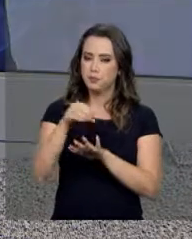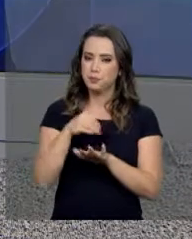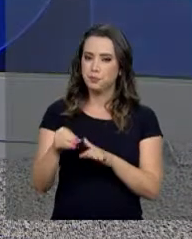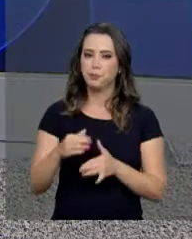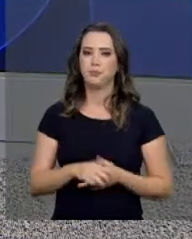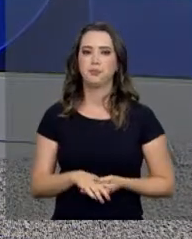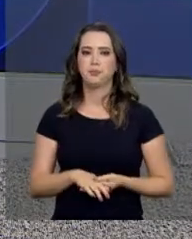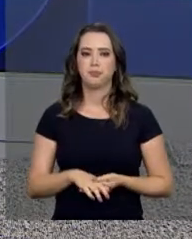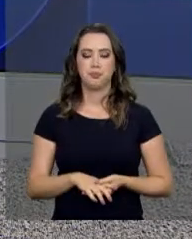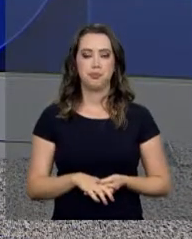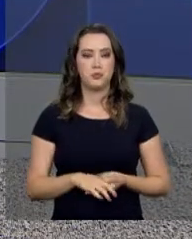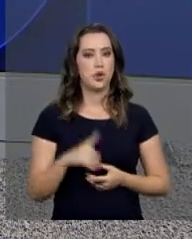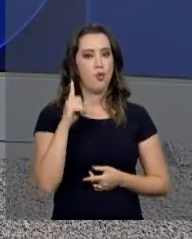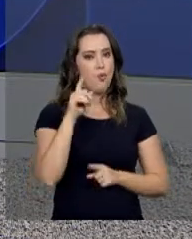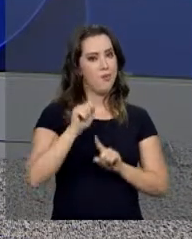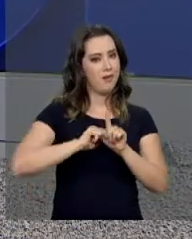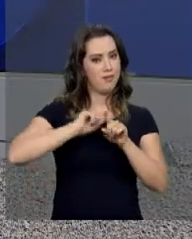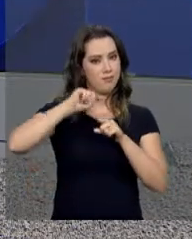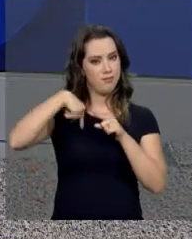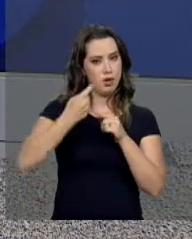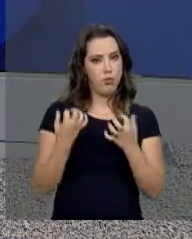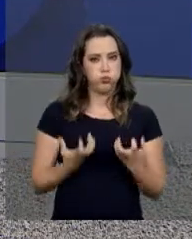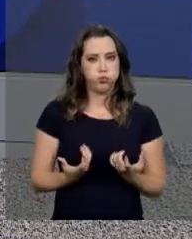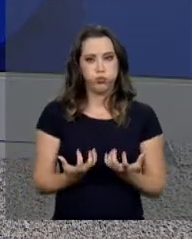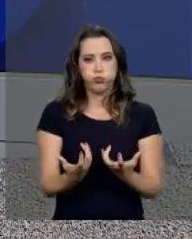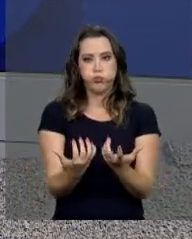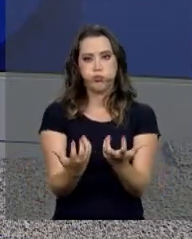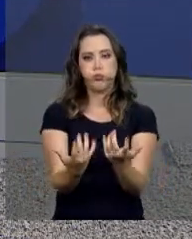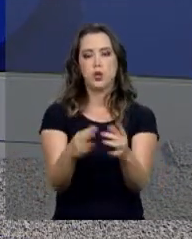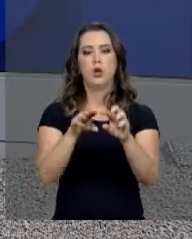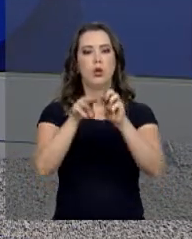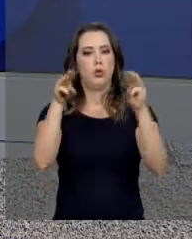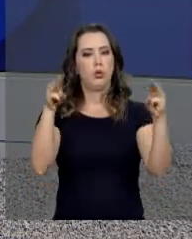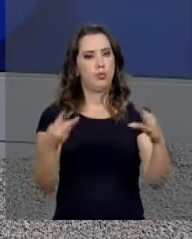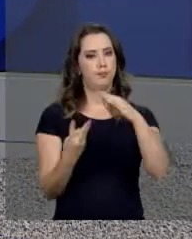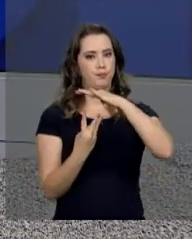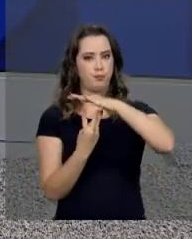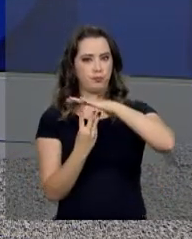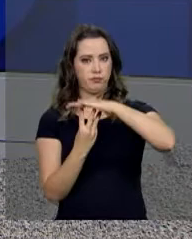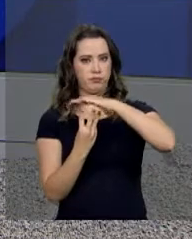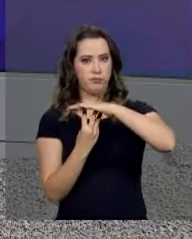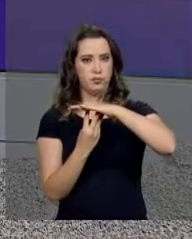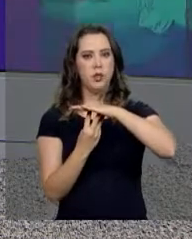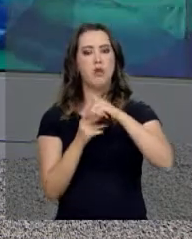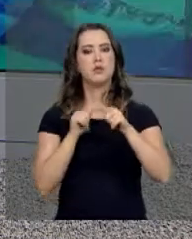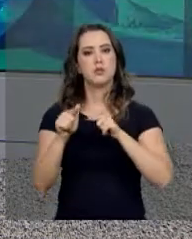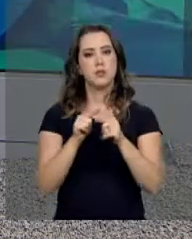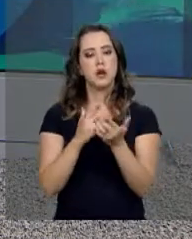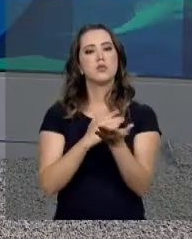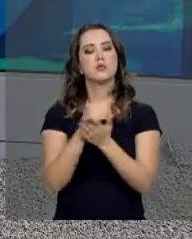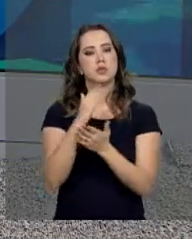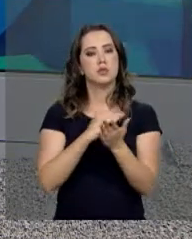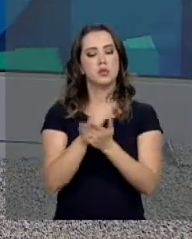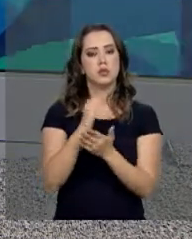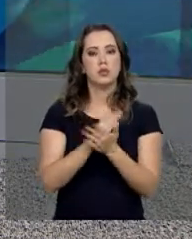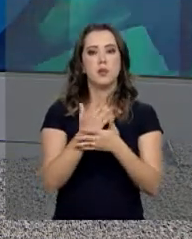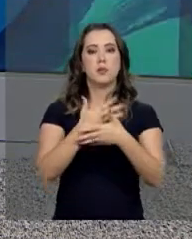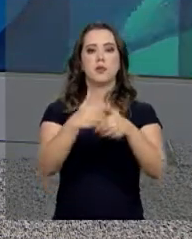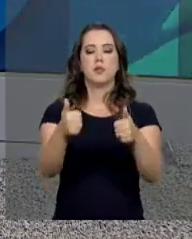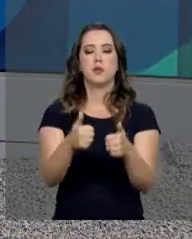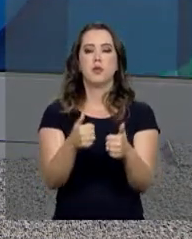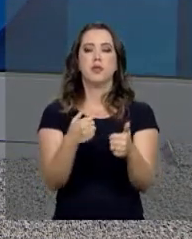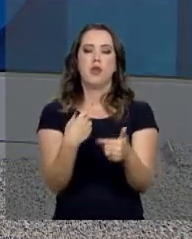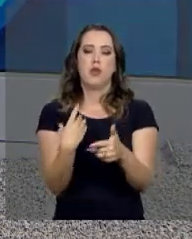o mês após o incêndio no museu nacional do rio de janeiro os trabalhos já começaram para recuperar parte do que foi destruído pelo